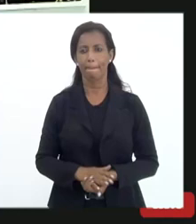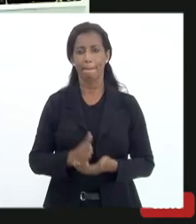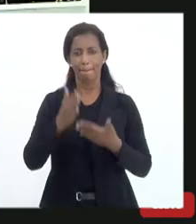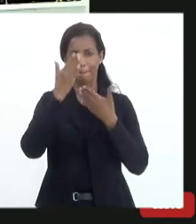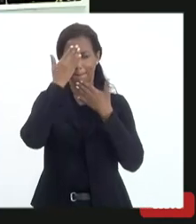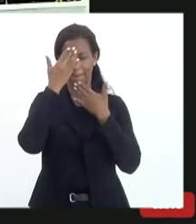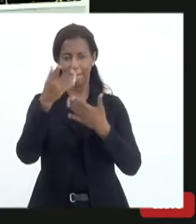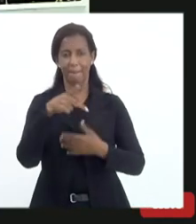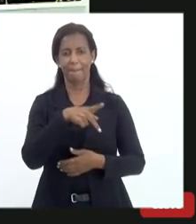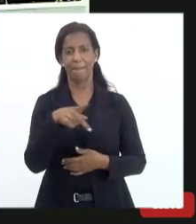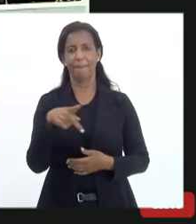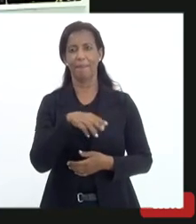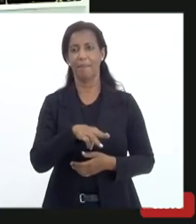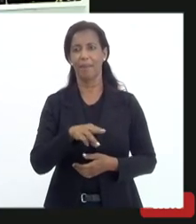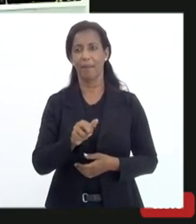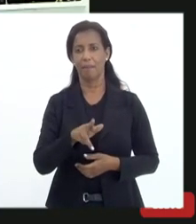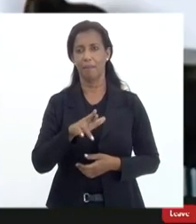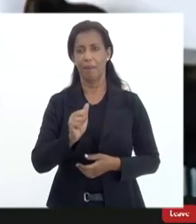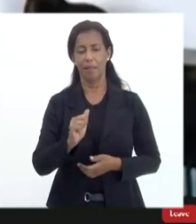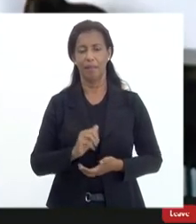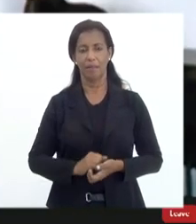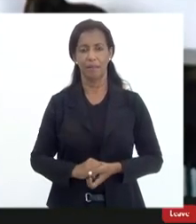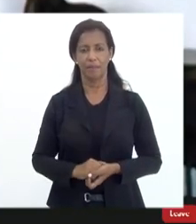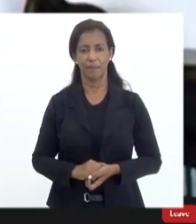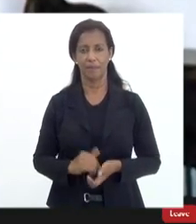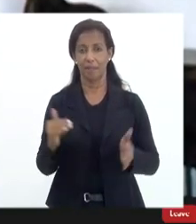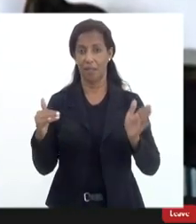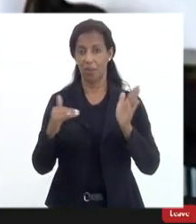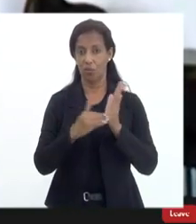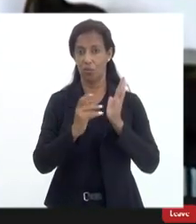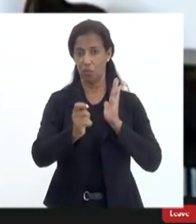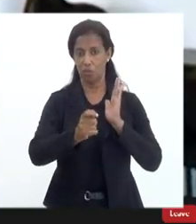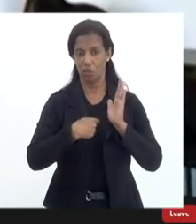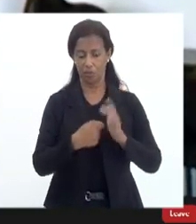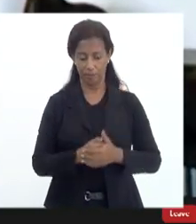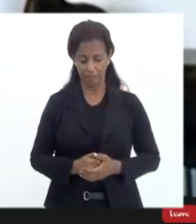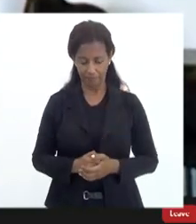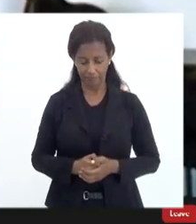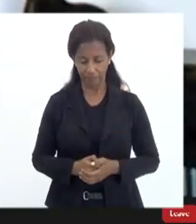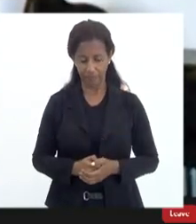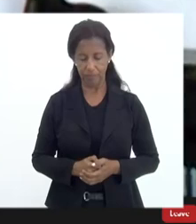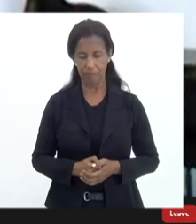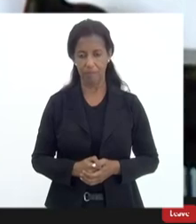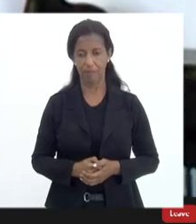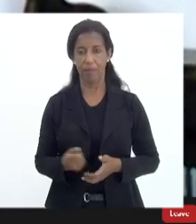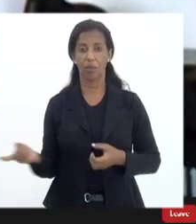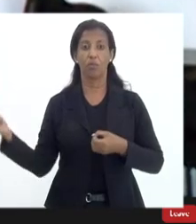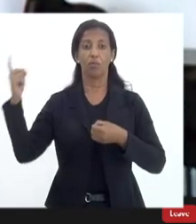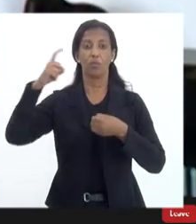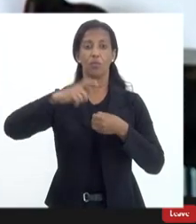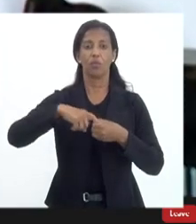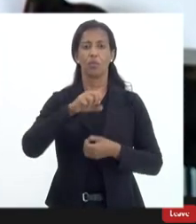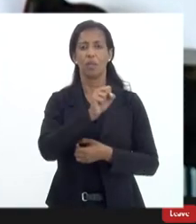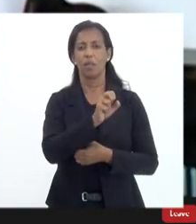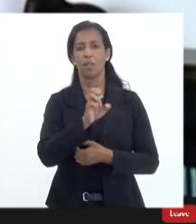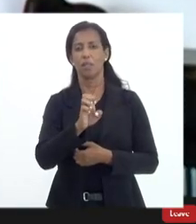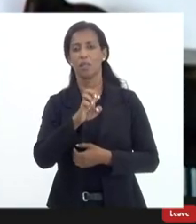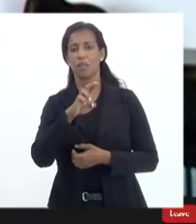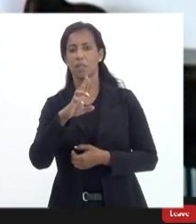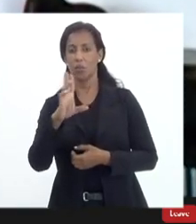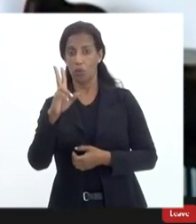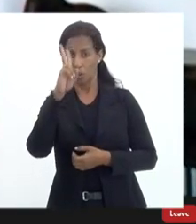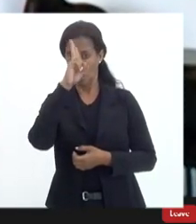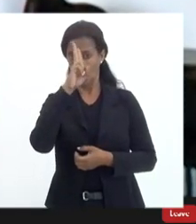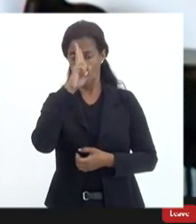obrigado, professora Maria Tereza. Foi a nossa última inscrita. Eu vou repassar a palavra a Seduc, resgatando, né,